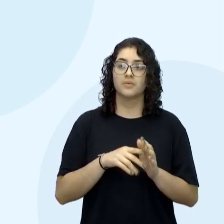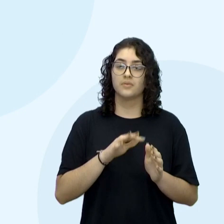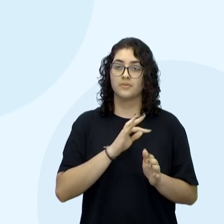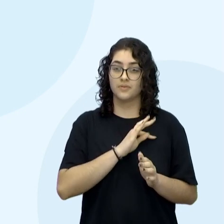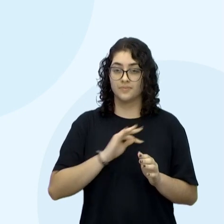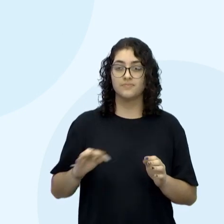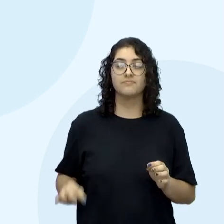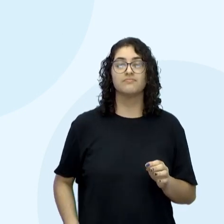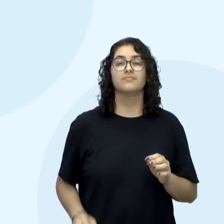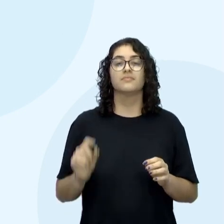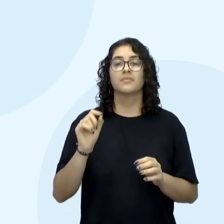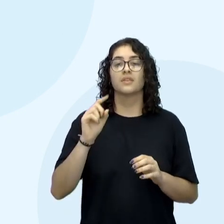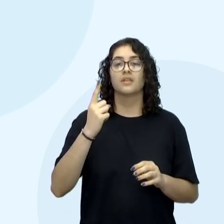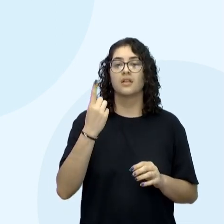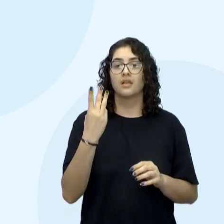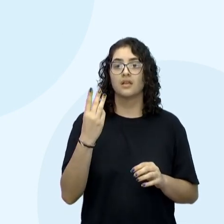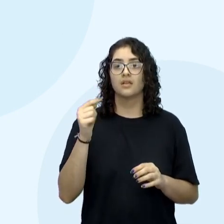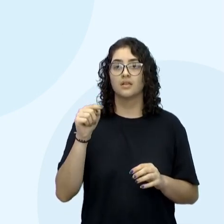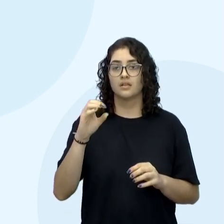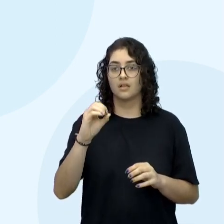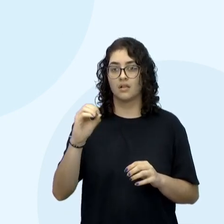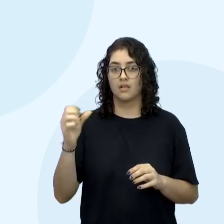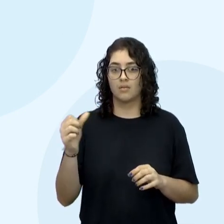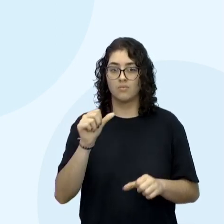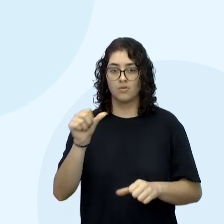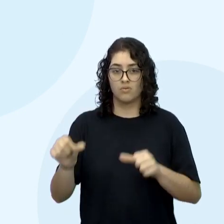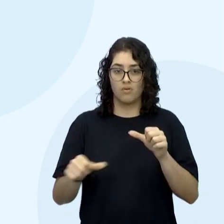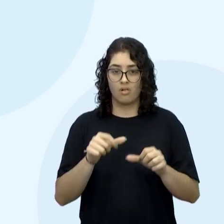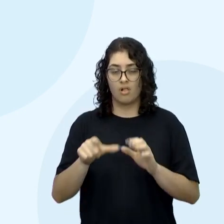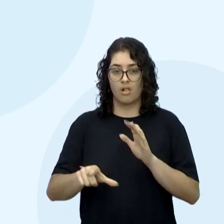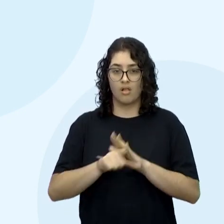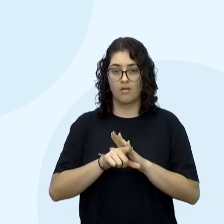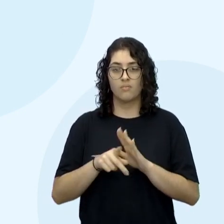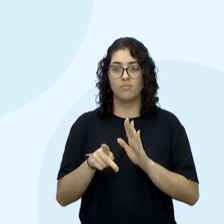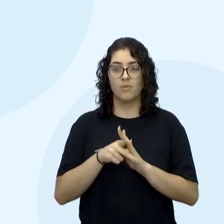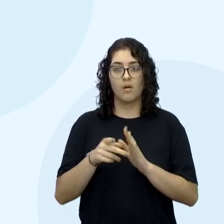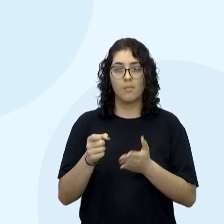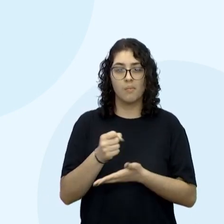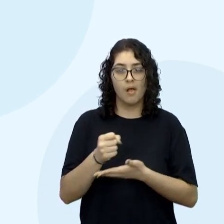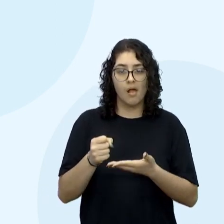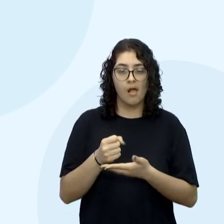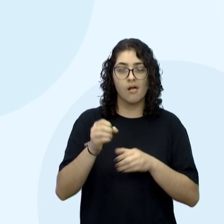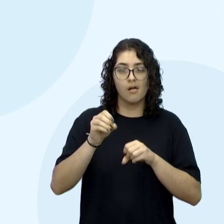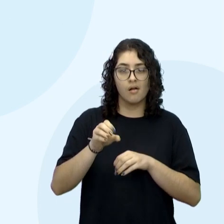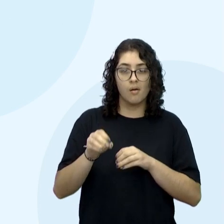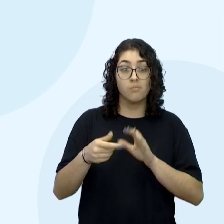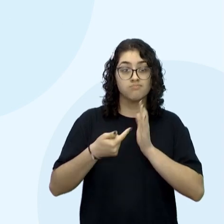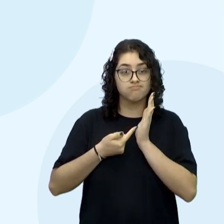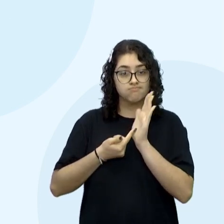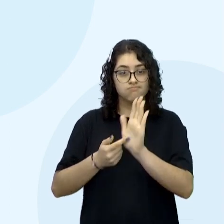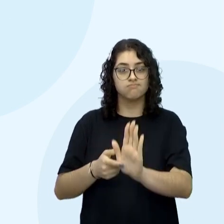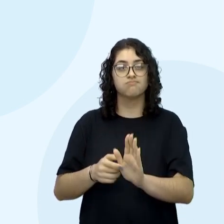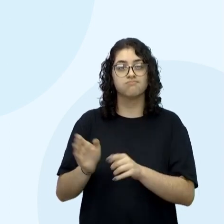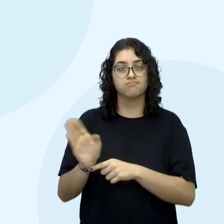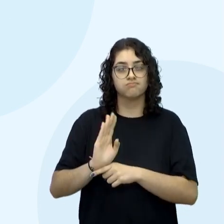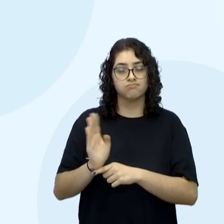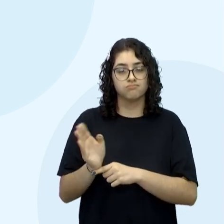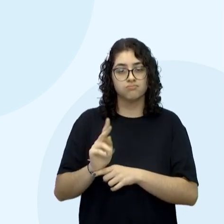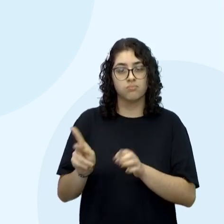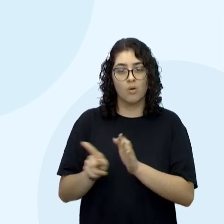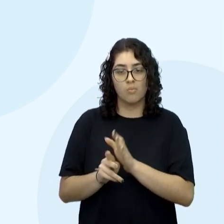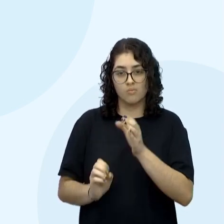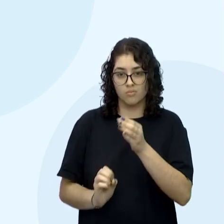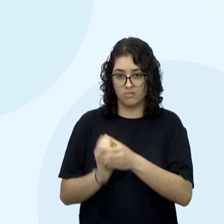13006 alterou a Lei de Diretrizes e Bases da Educação Nacional para que a exibição de filmes de